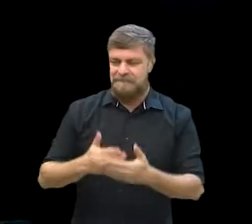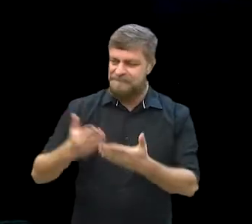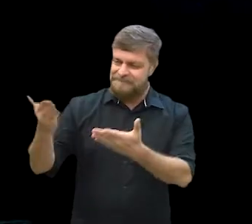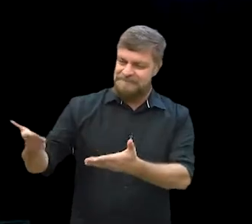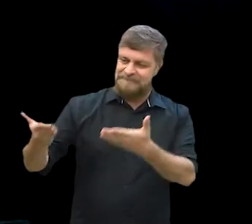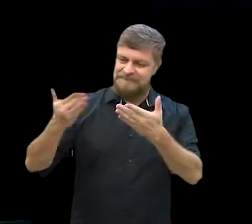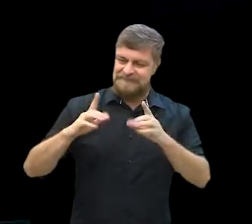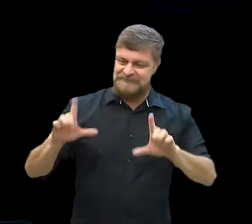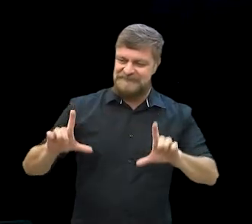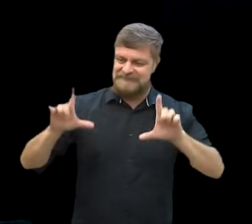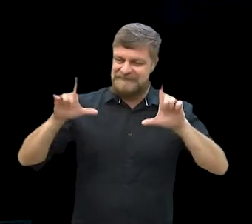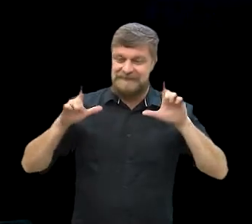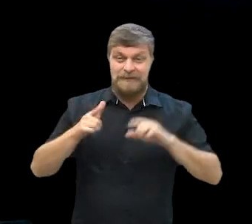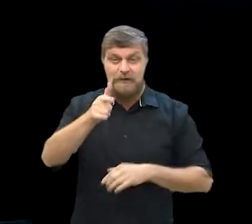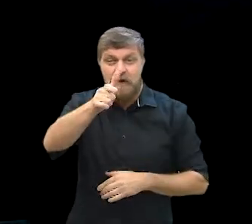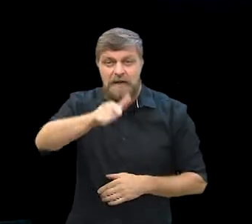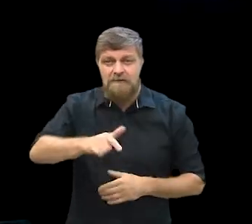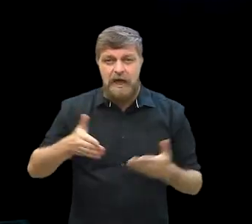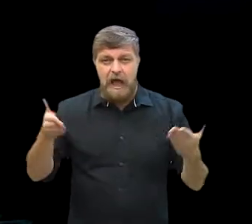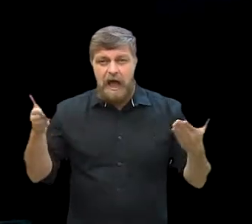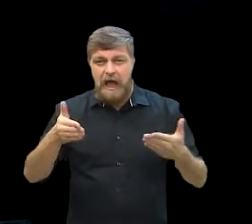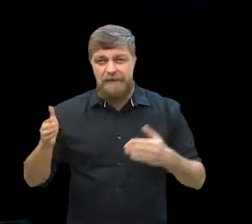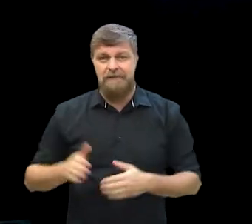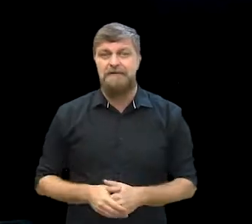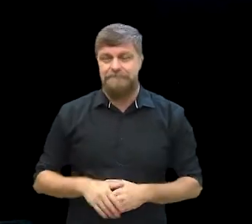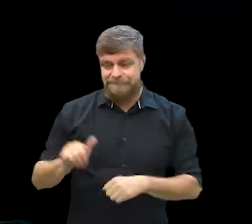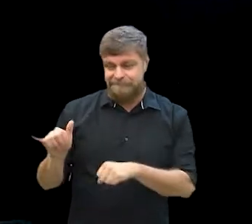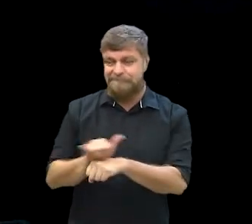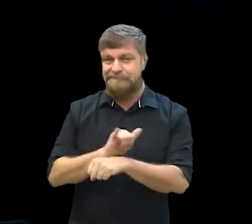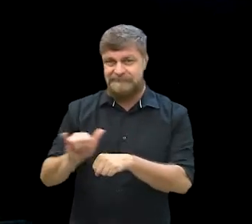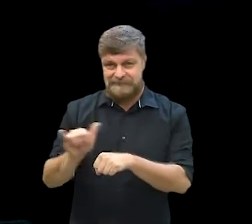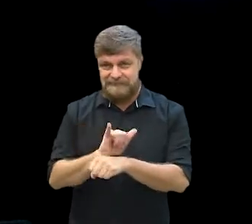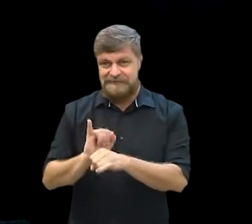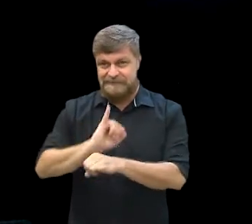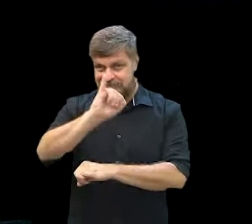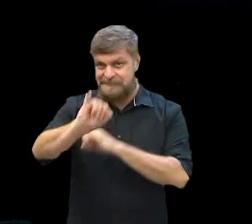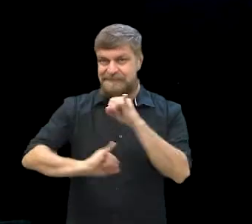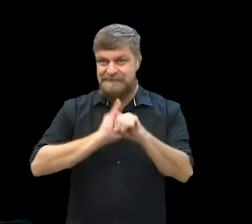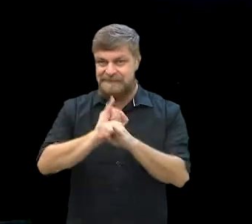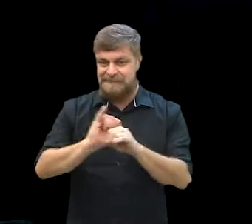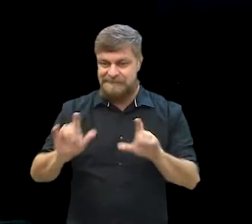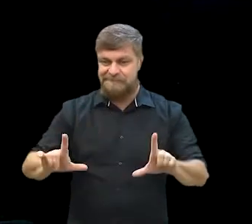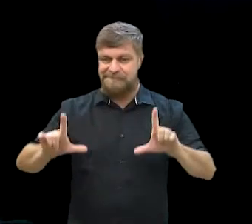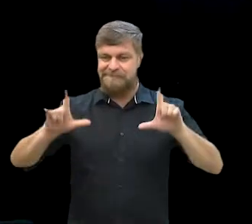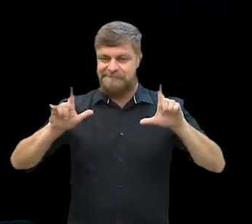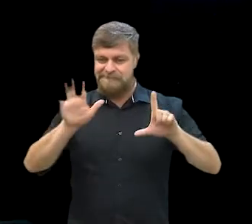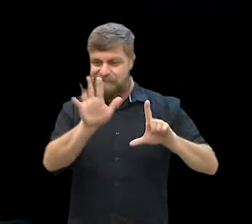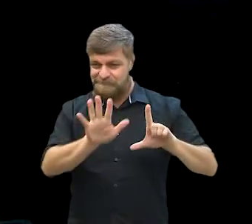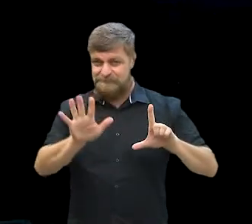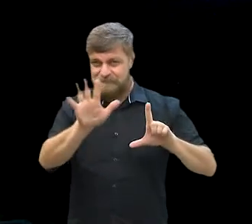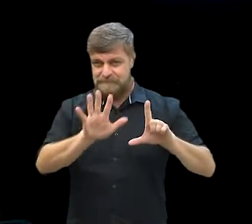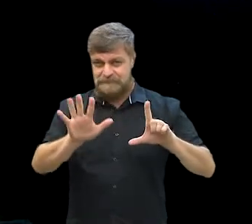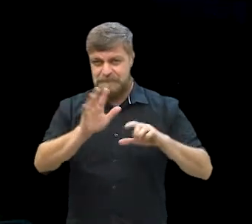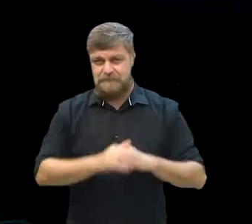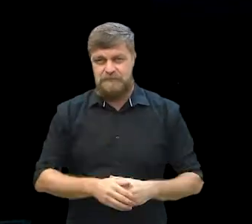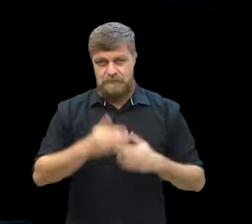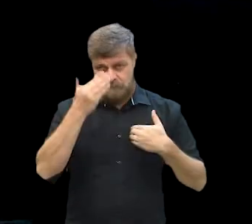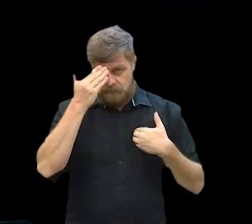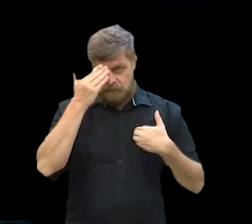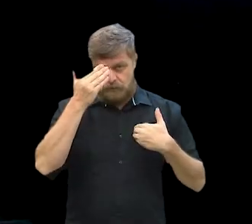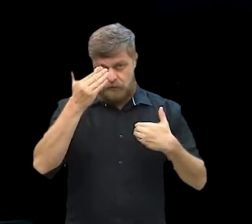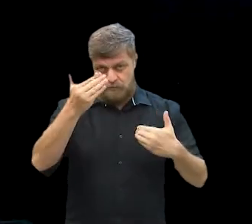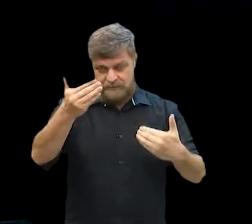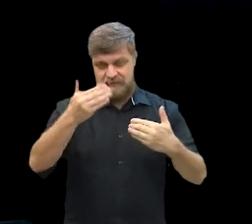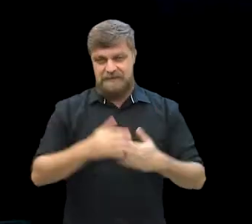pouquinho. Ludmila, seja bem-vinda novamente, agora nesse novo formato online, né? Sim, agora nesse novo formato.